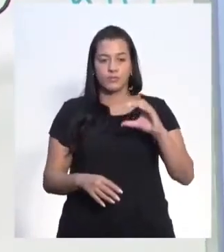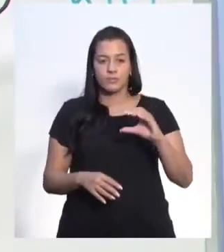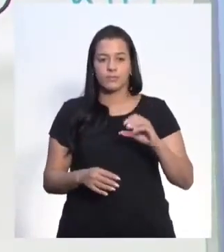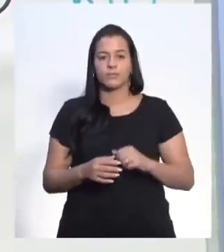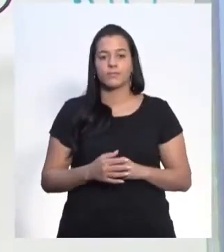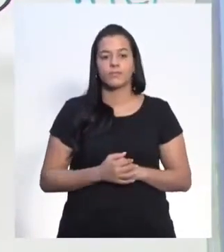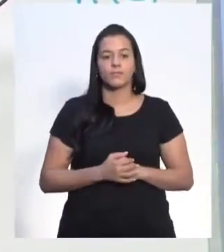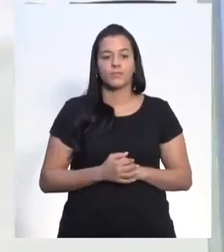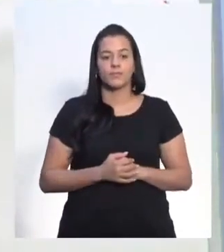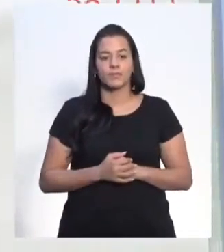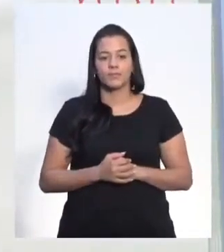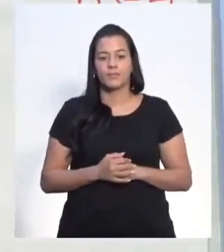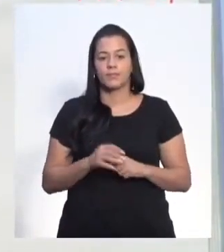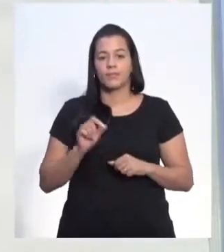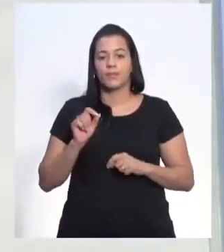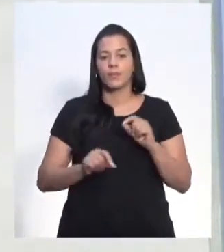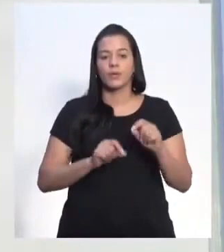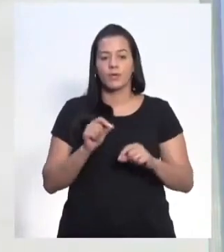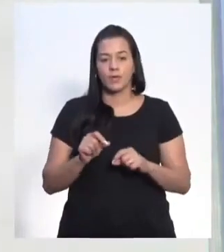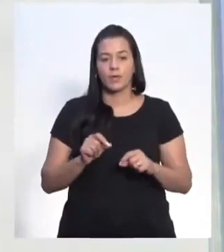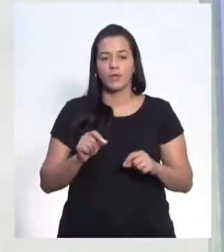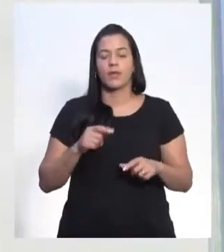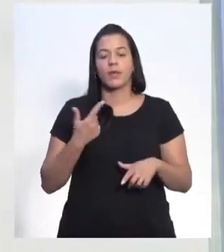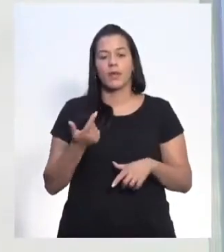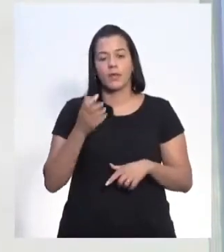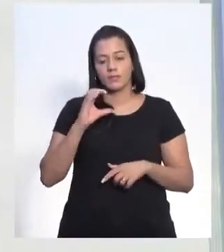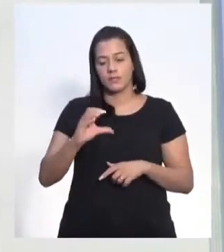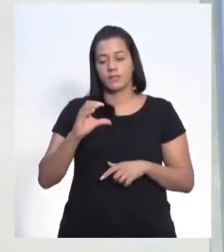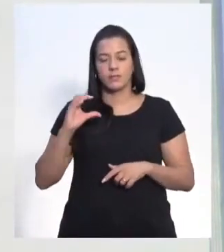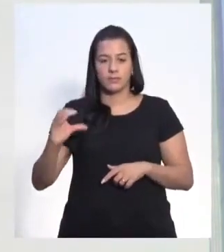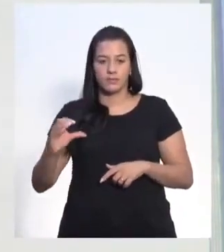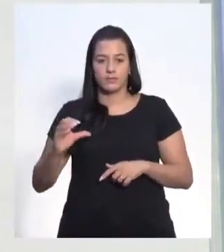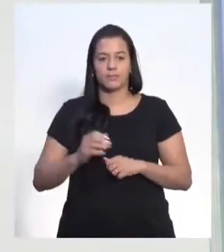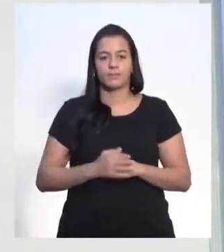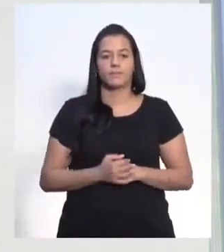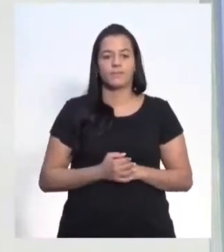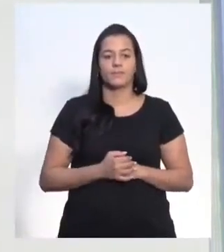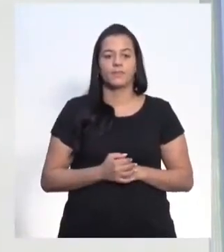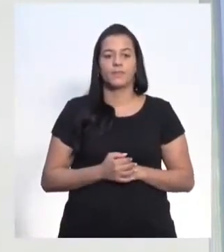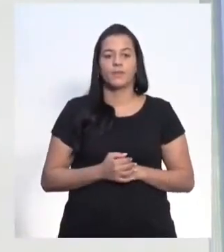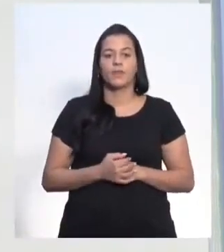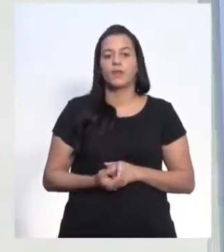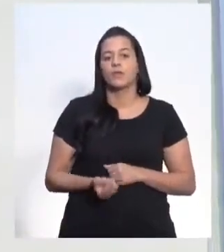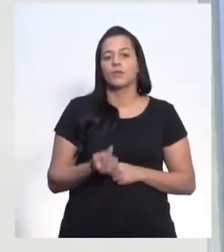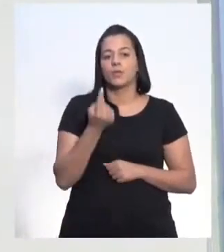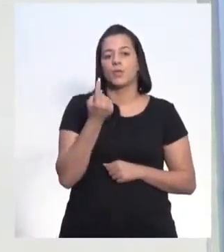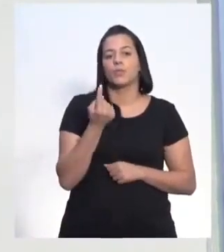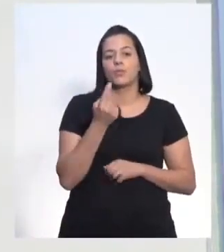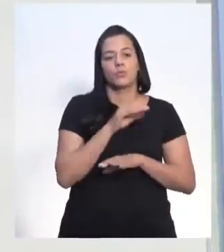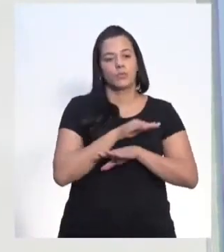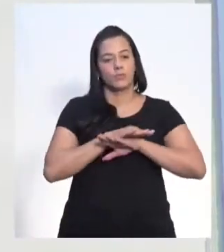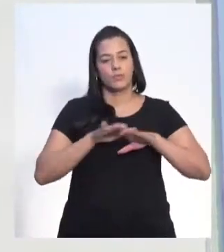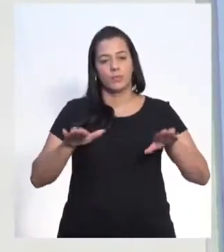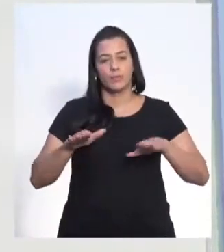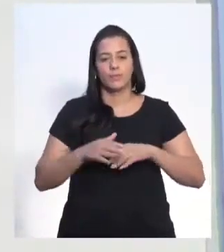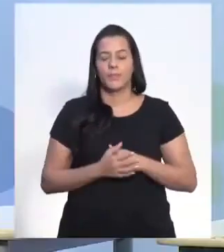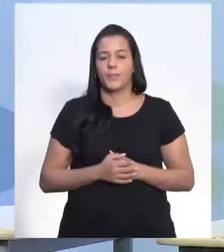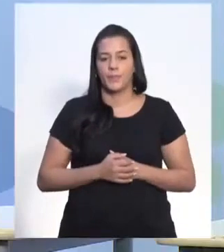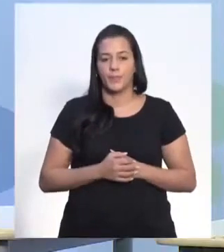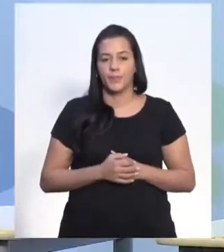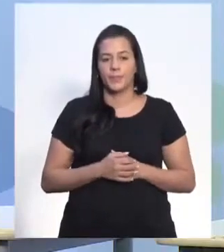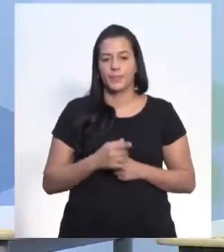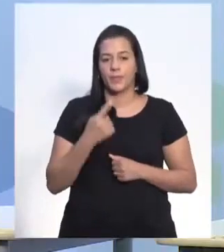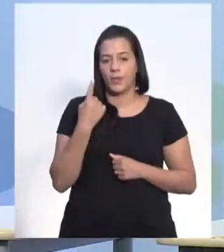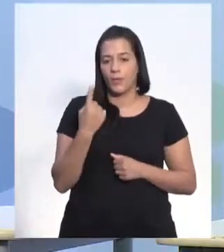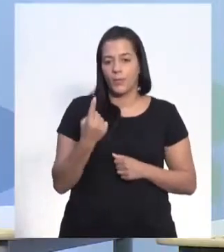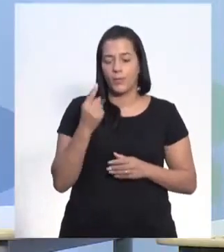caras, se você olhar aqui, seria a letra CC. Duas caras. Você só tem uma opção ali dentro. Então, é